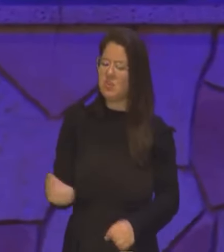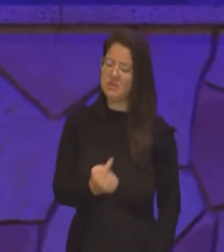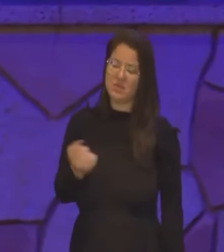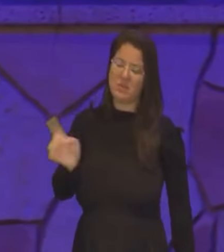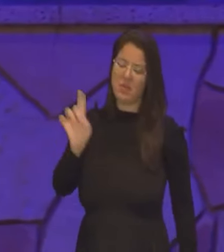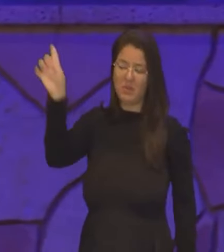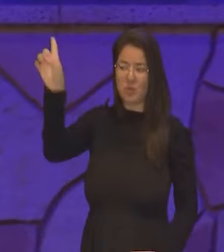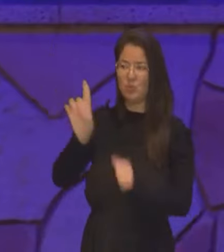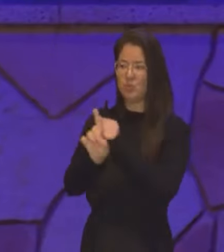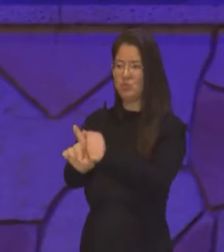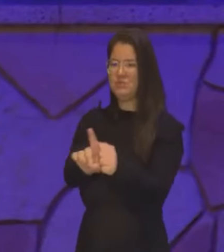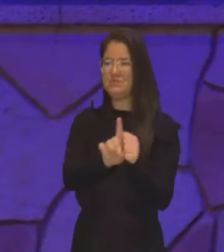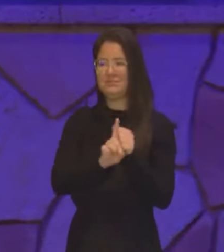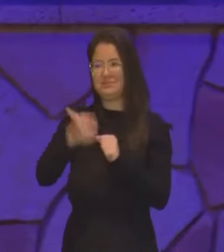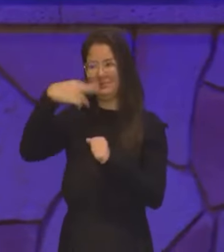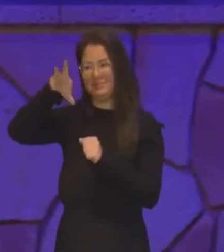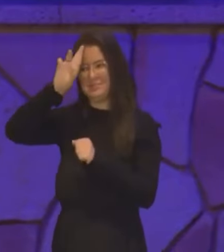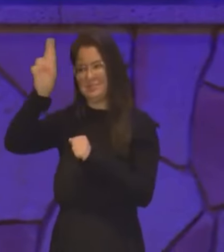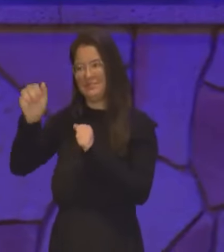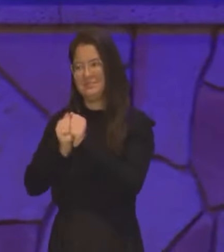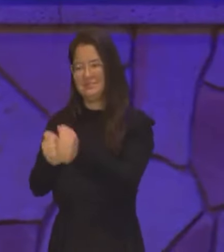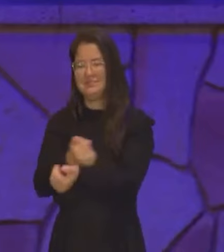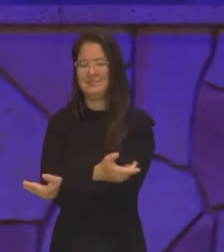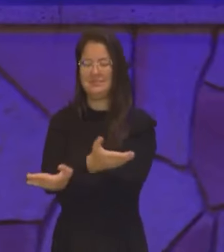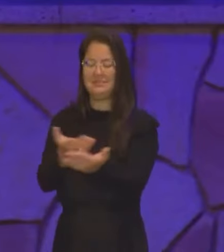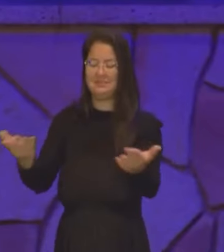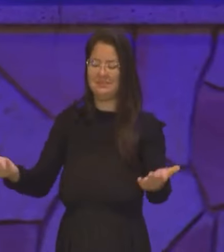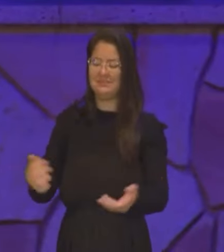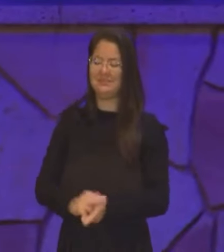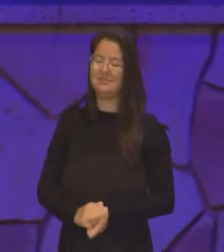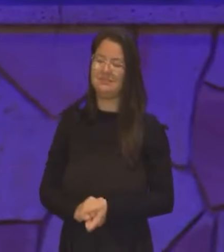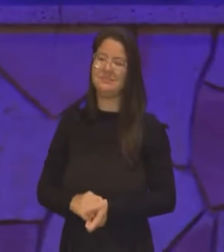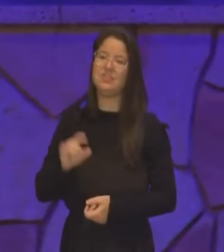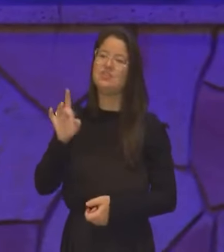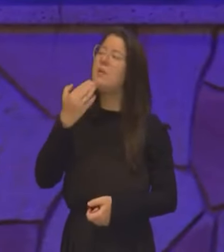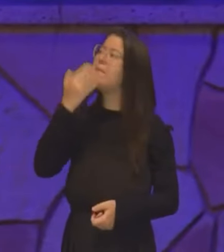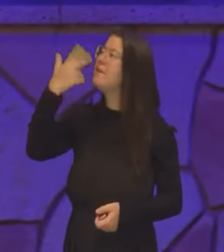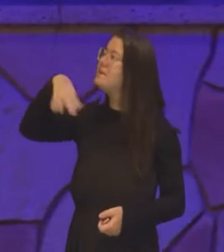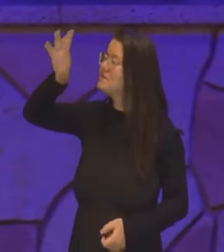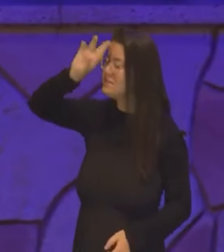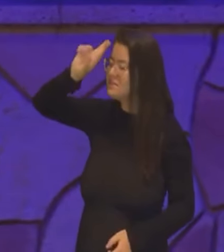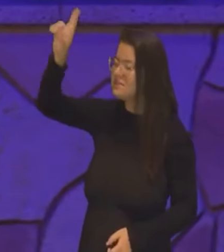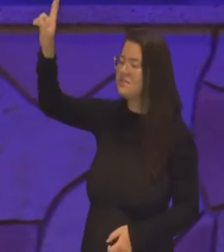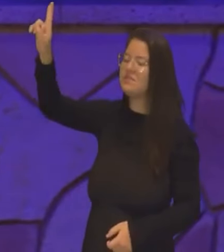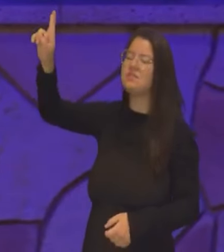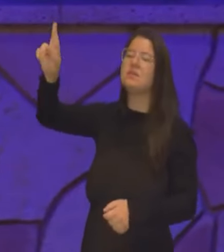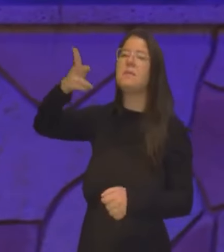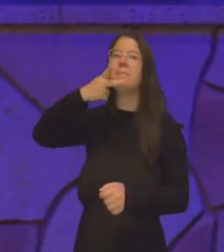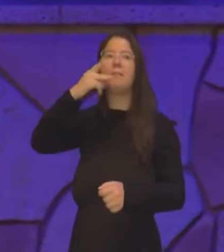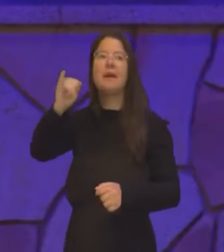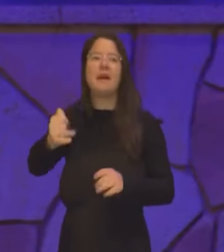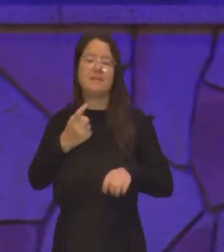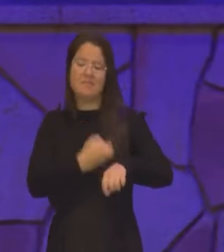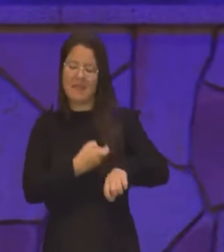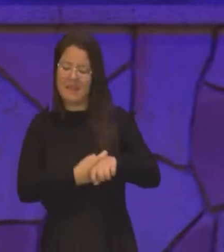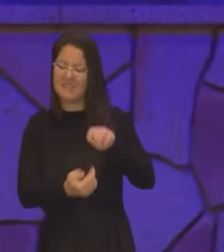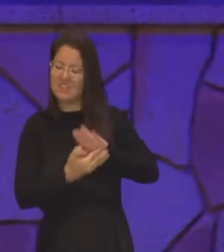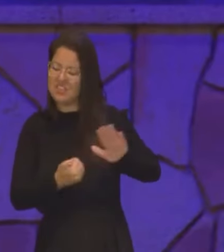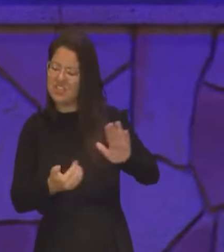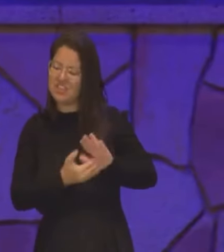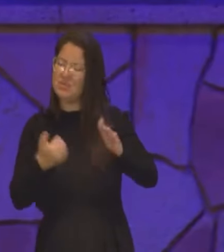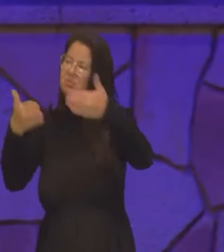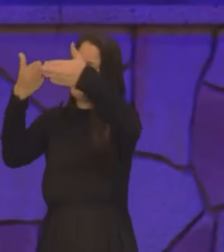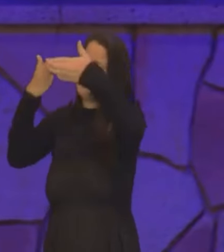sozinho, o Senhor é contigo. Apenas peça, Senhor, remova o meu coração de pedra.